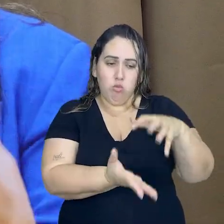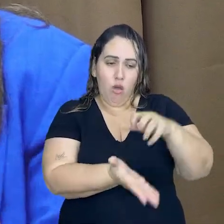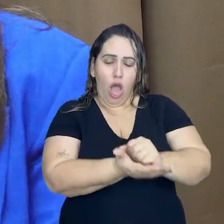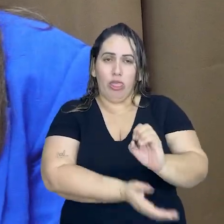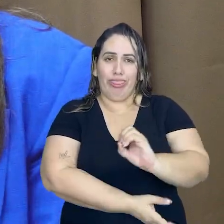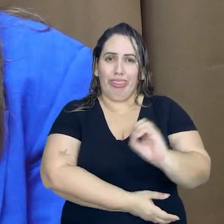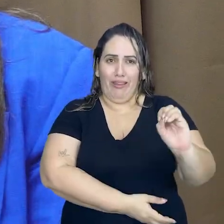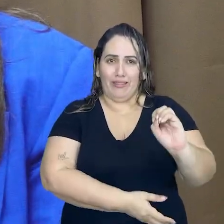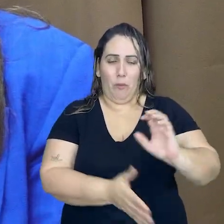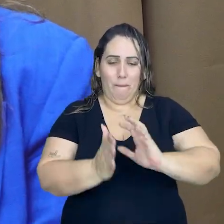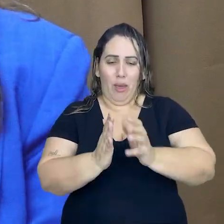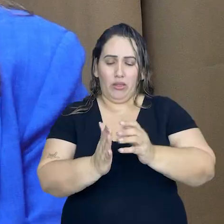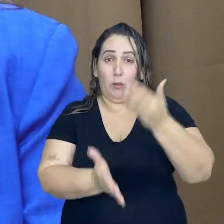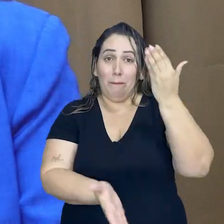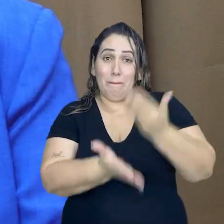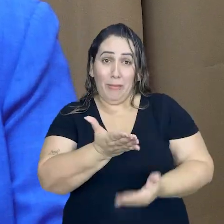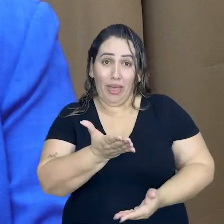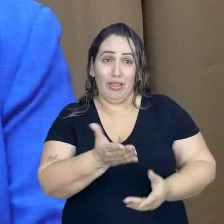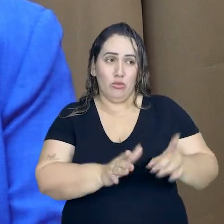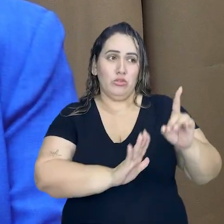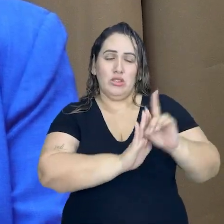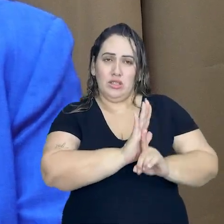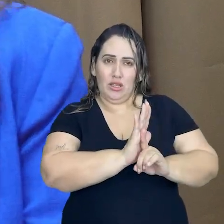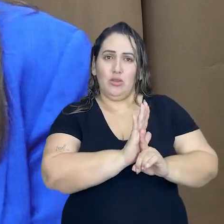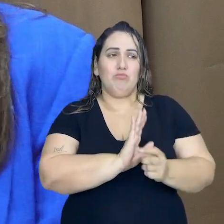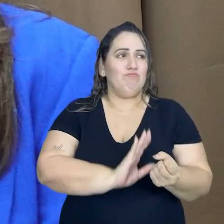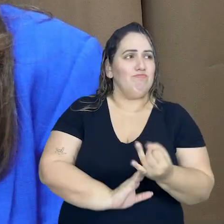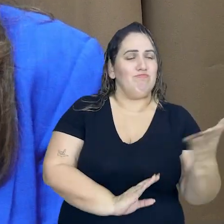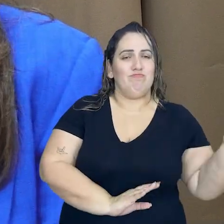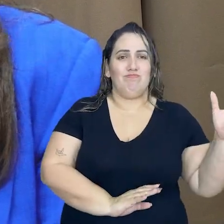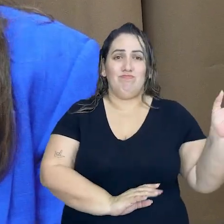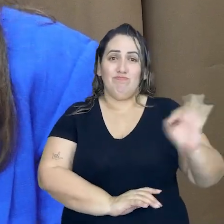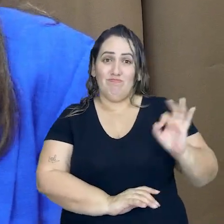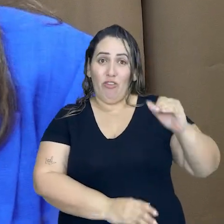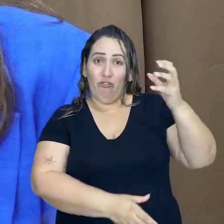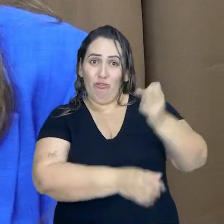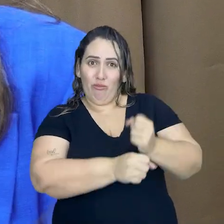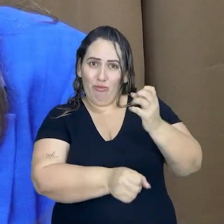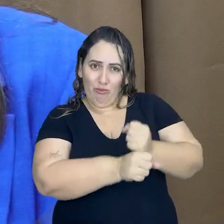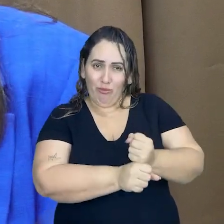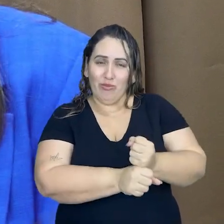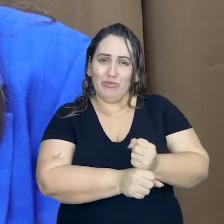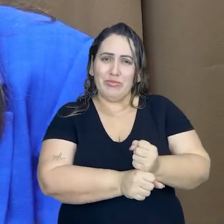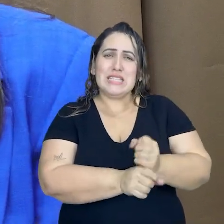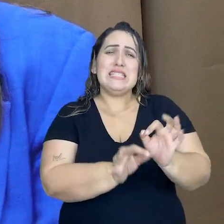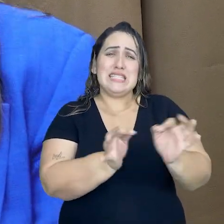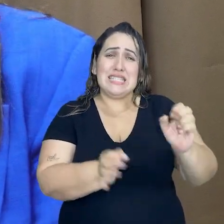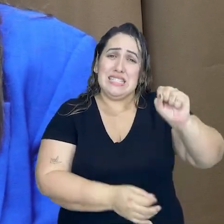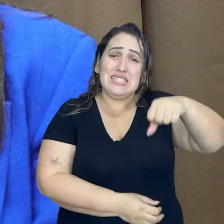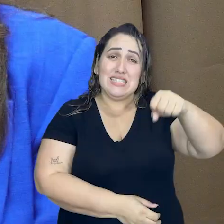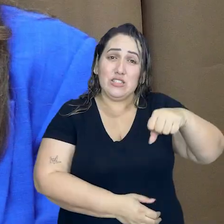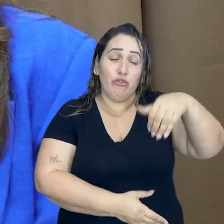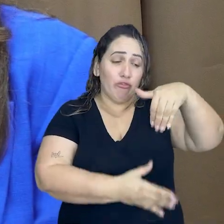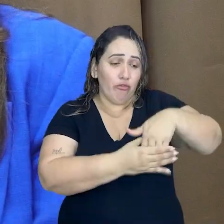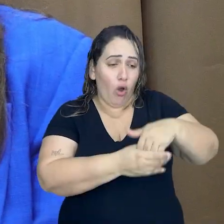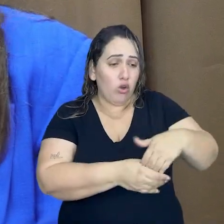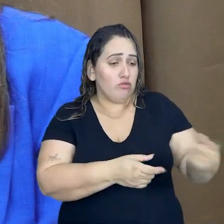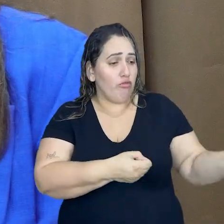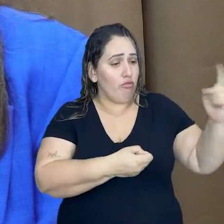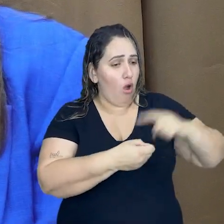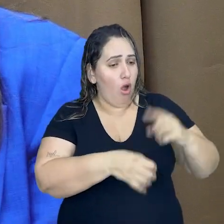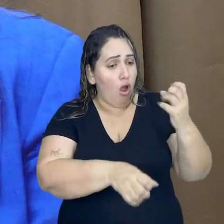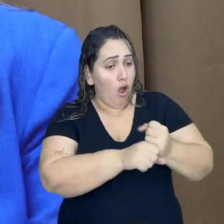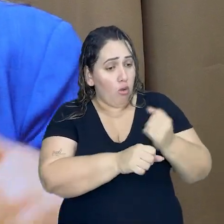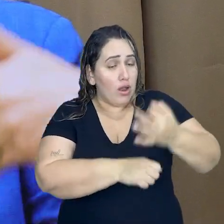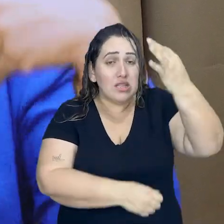partido perde a votação, existe um recálculo do quociente eleitoral e o quociente partidário que vai influenciar no